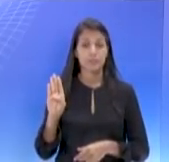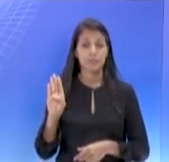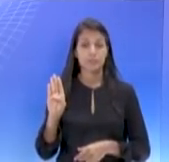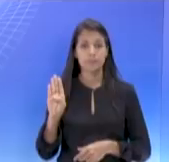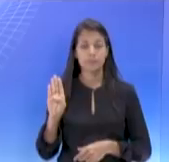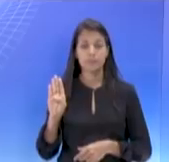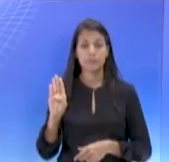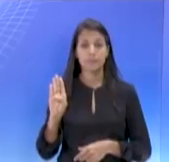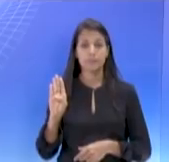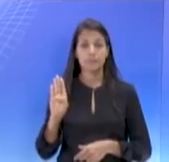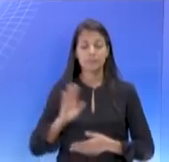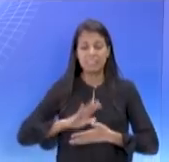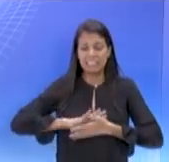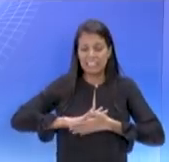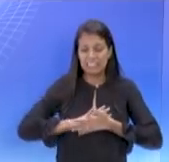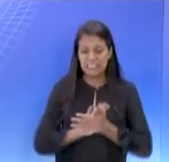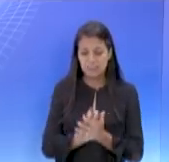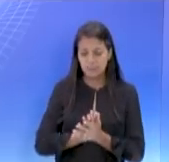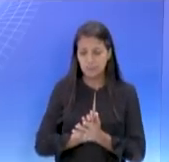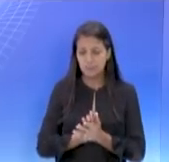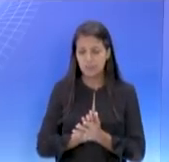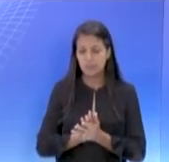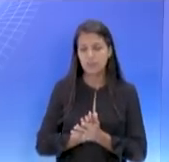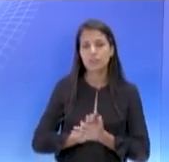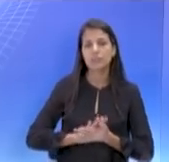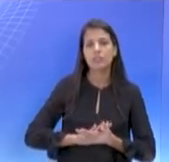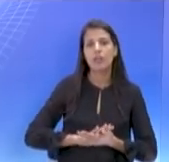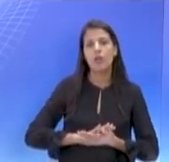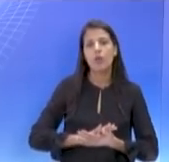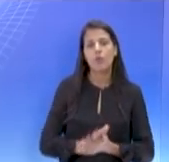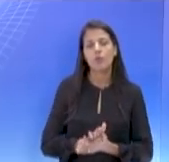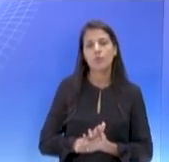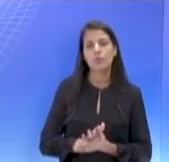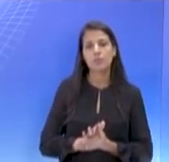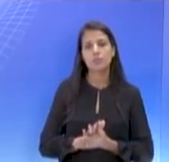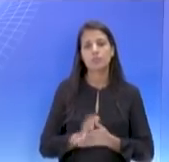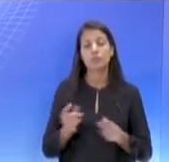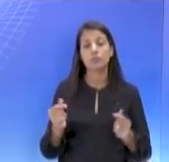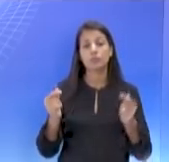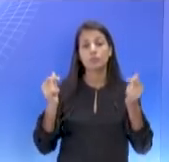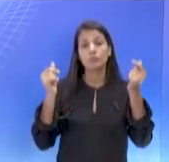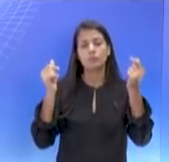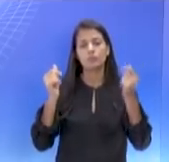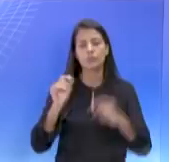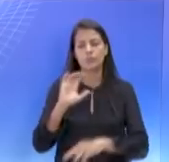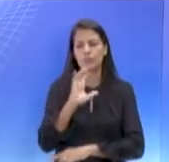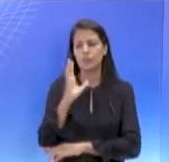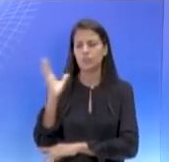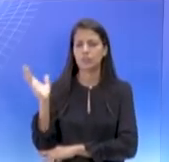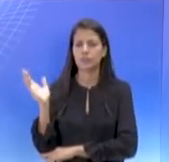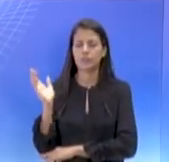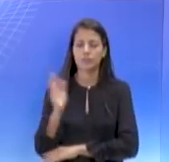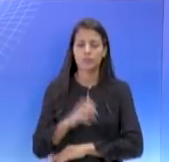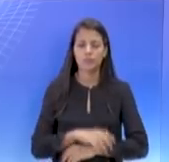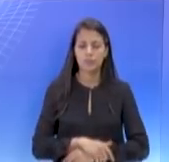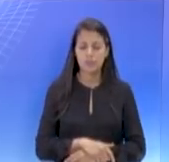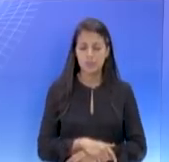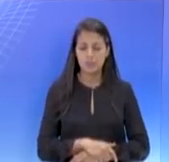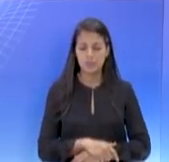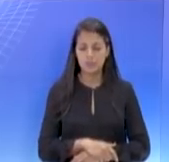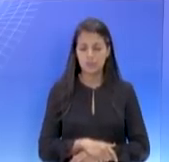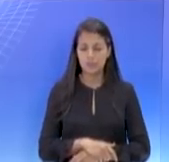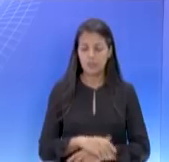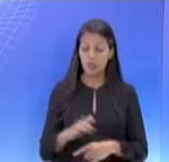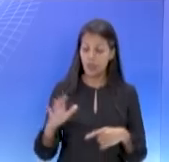aí tá fácil. Letra B. Exploração intensiva de recursos naturais. Será? Vamos voltar lá na